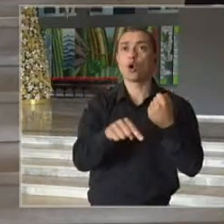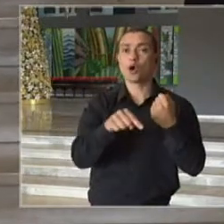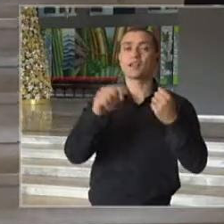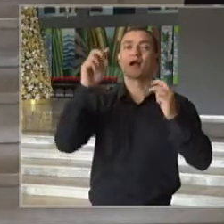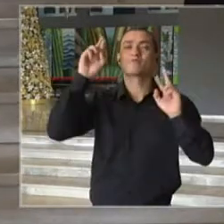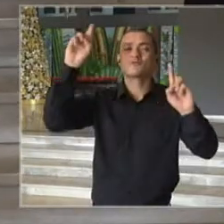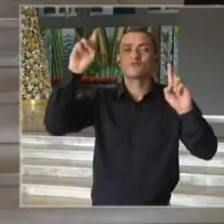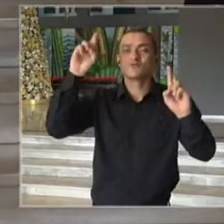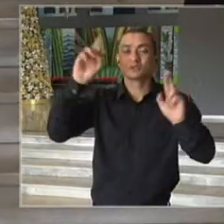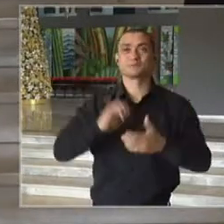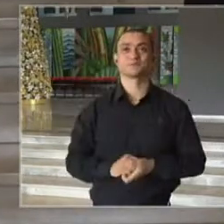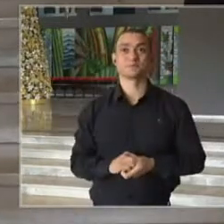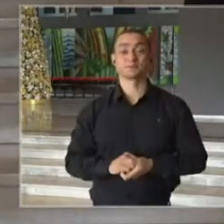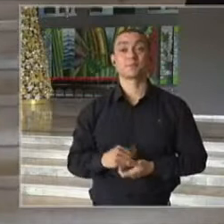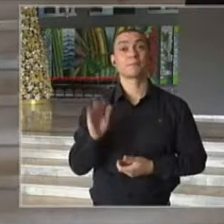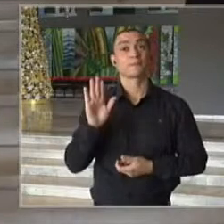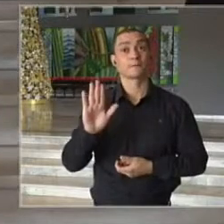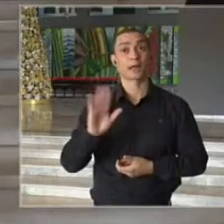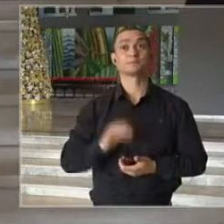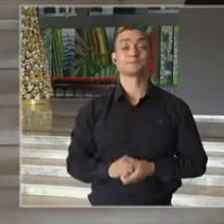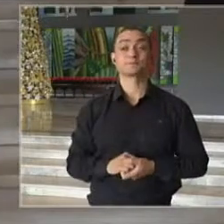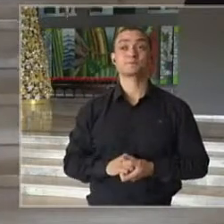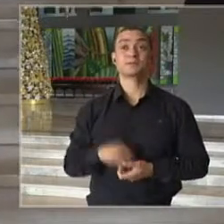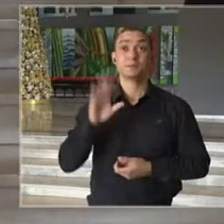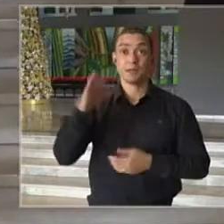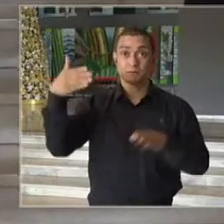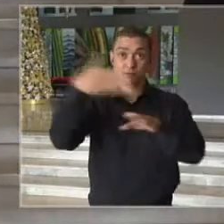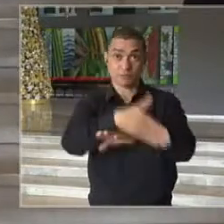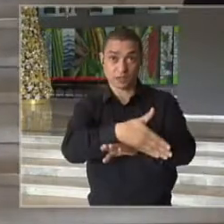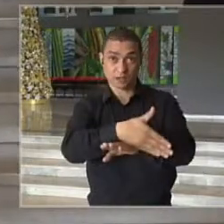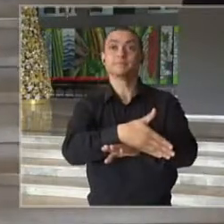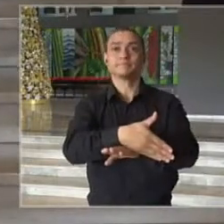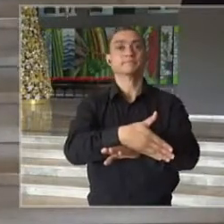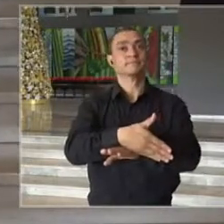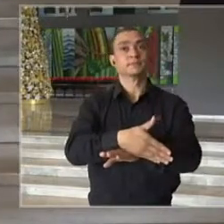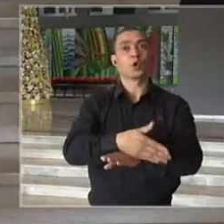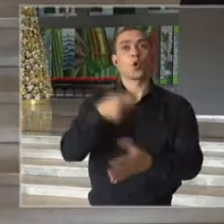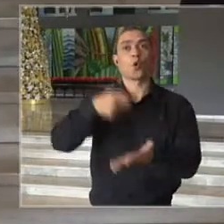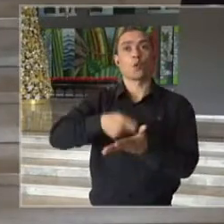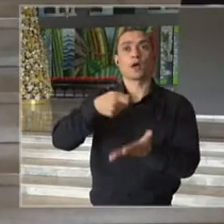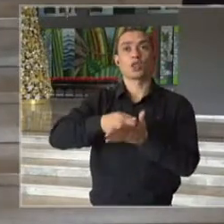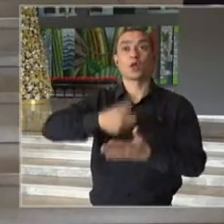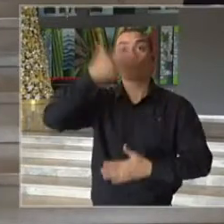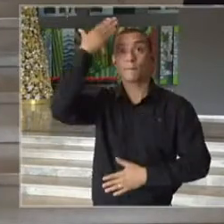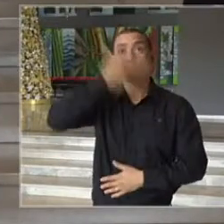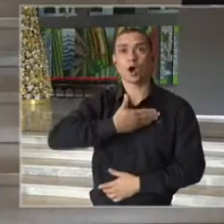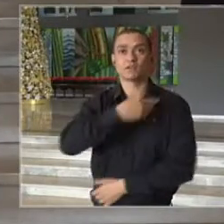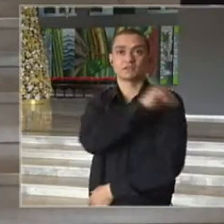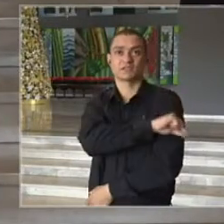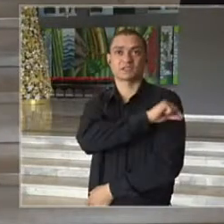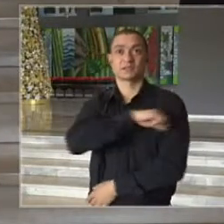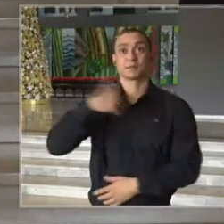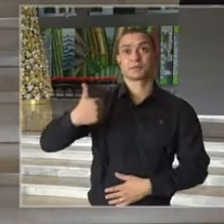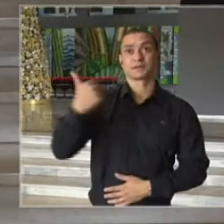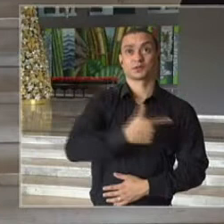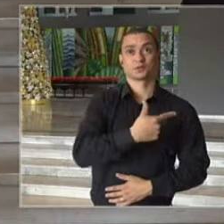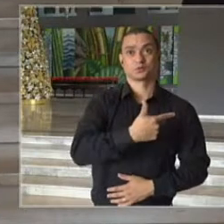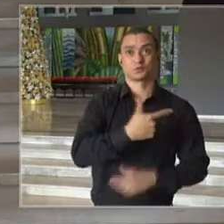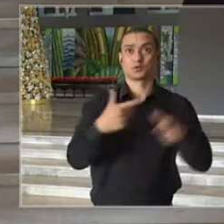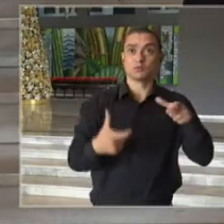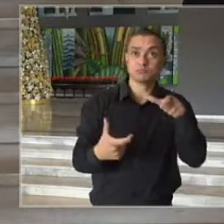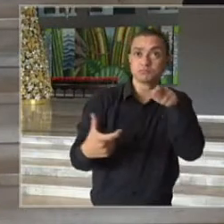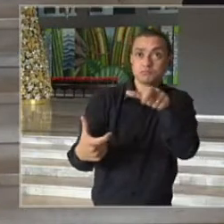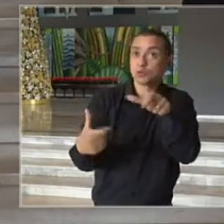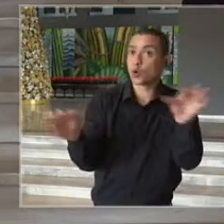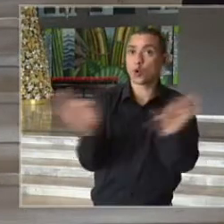da Esperança. Porém, para participar, será necessário apresentar o seu comprovante de vacina, o seu ciclo